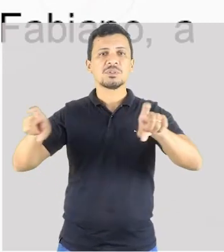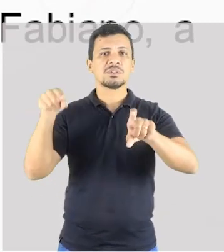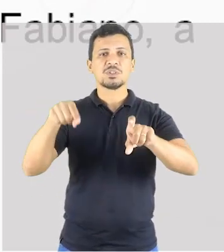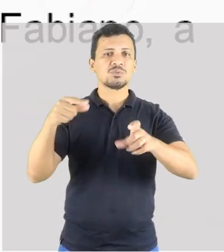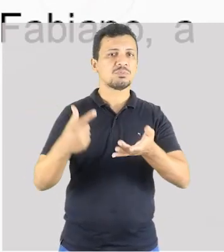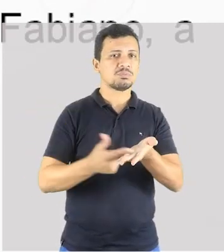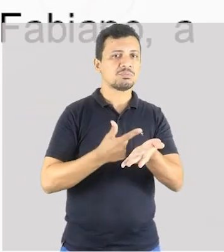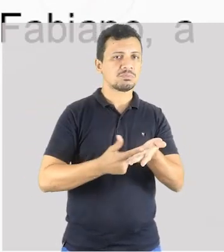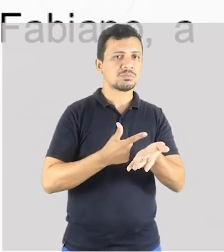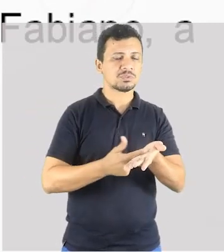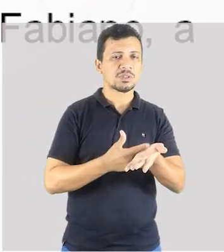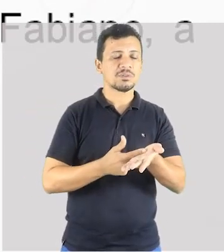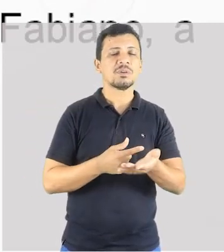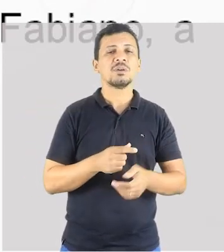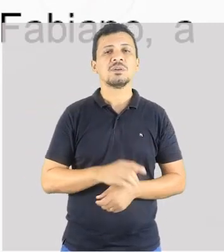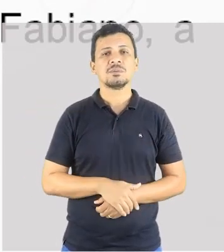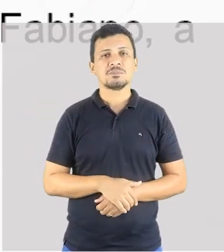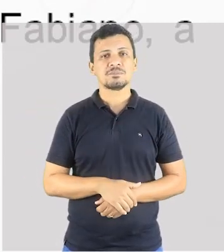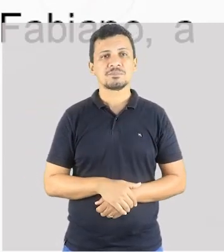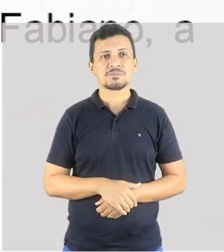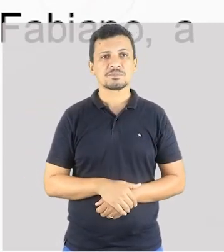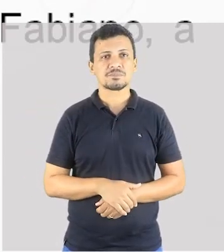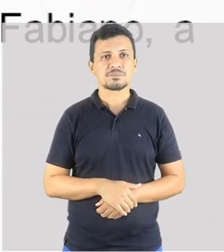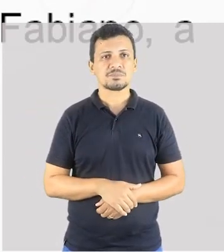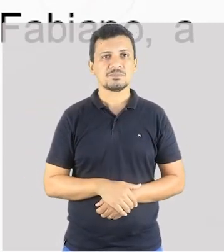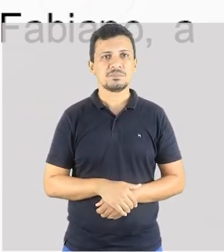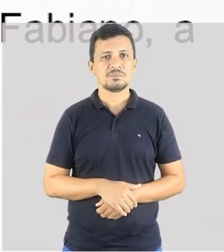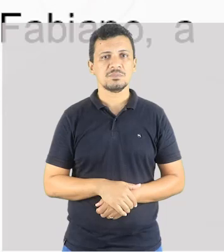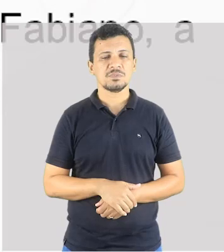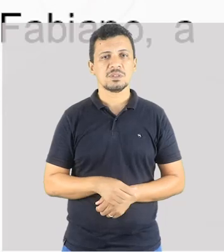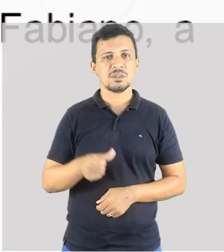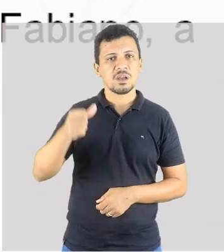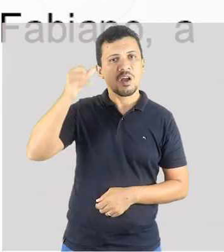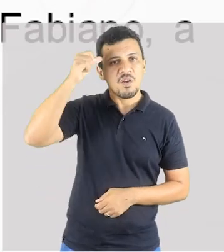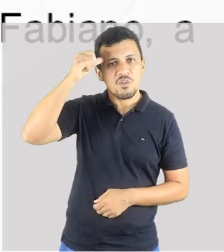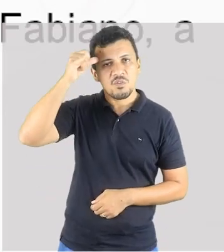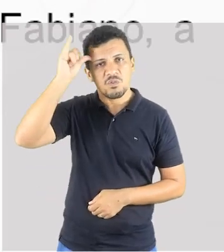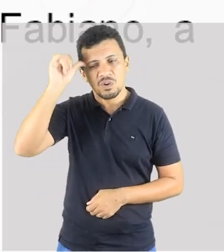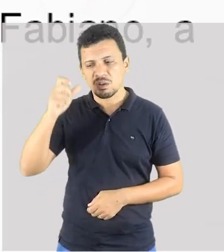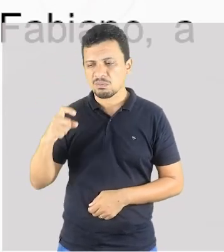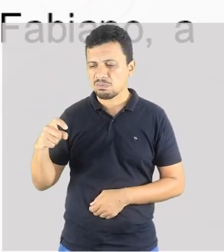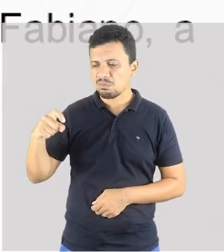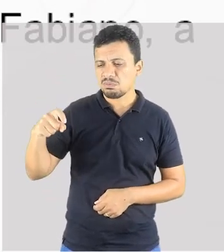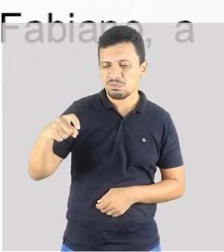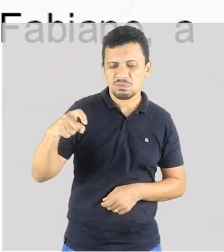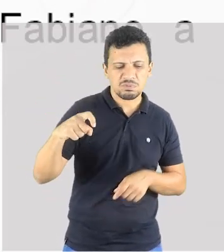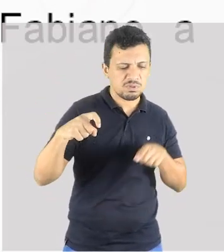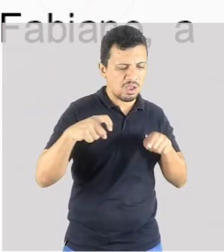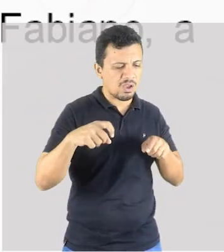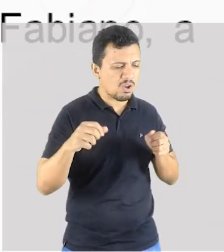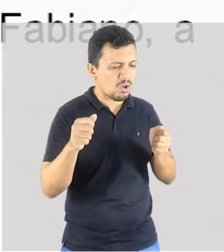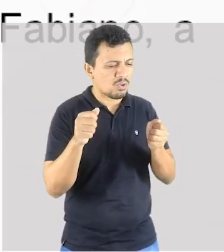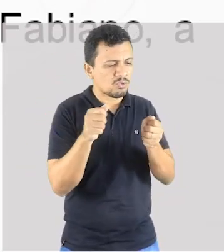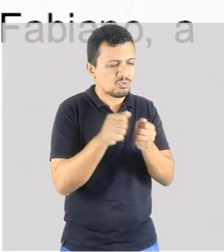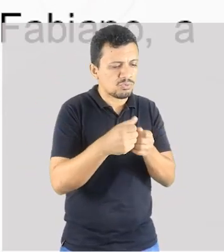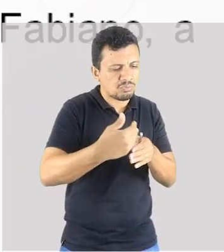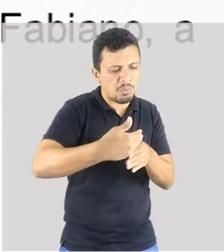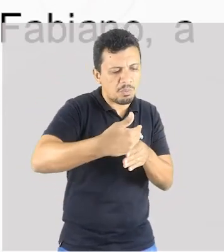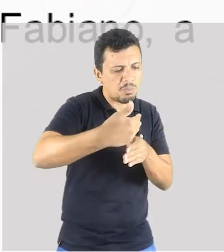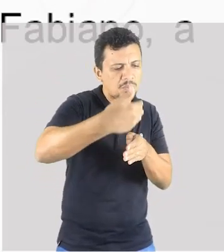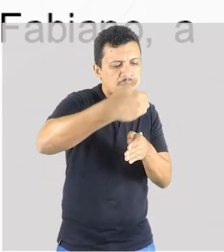Vidas Secas de Graciliano Ramos, ao trecho. As vacas vinham abrigar-se junto à parede da